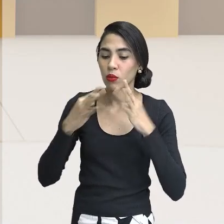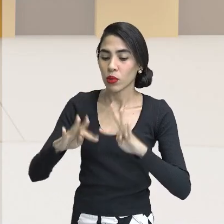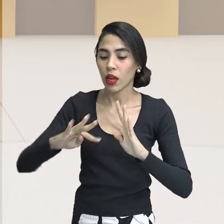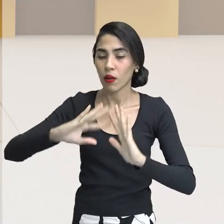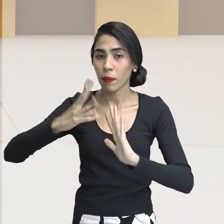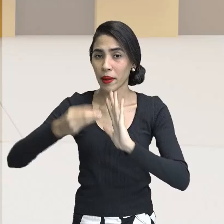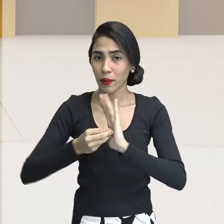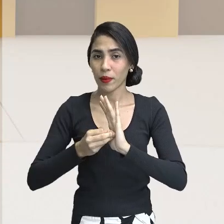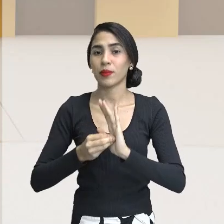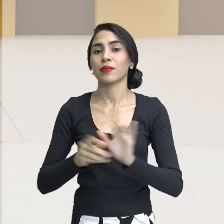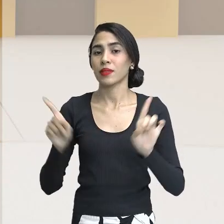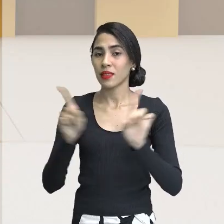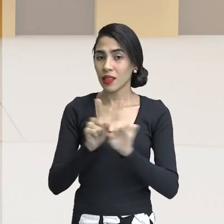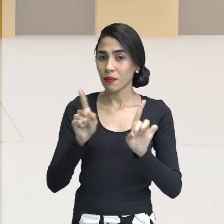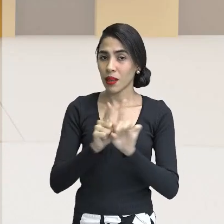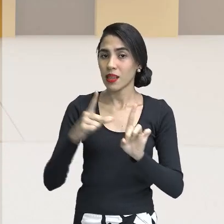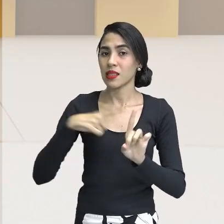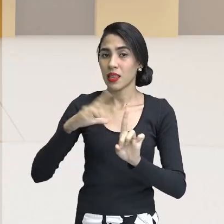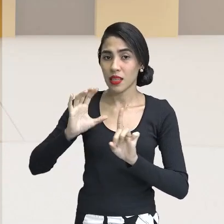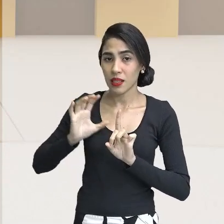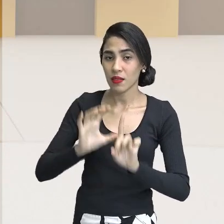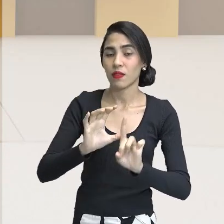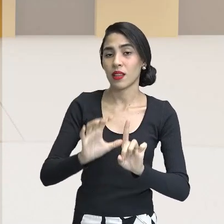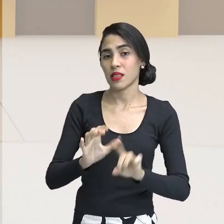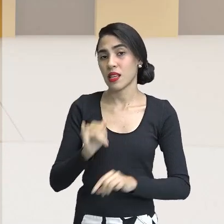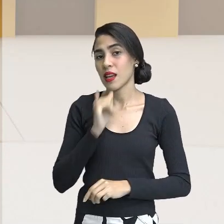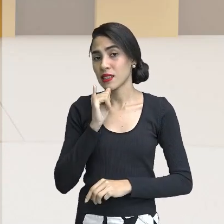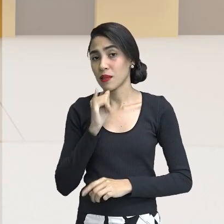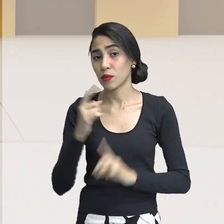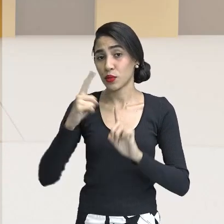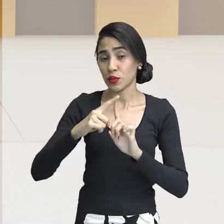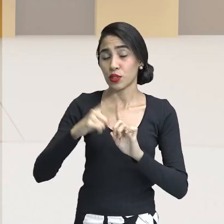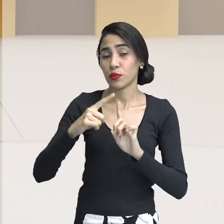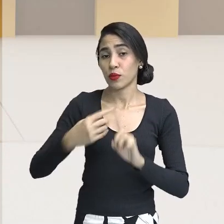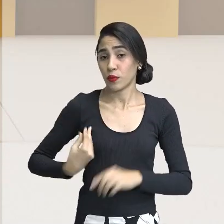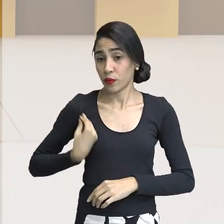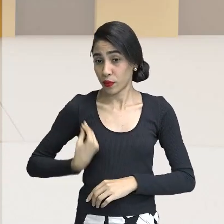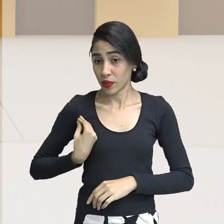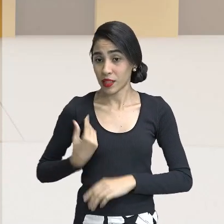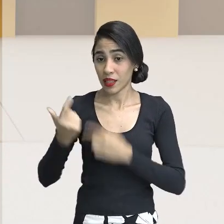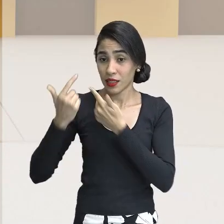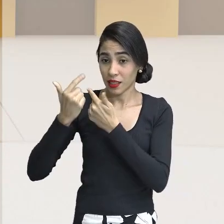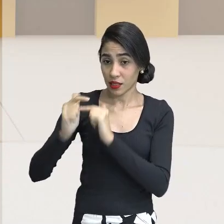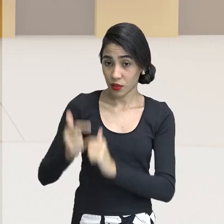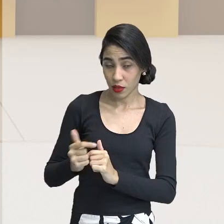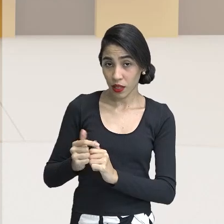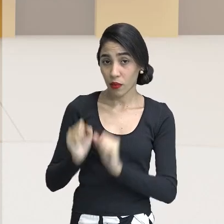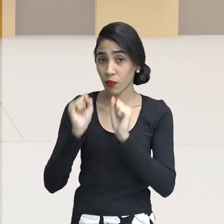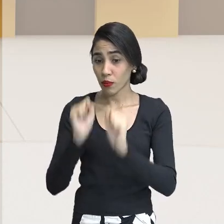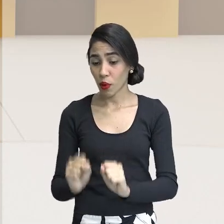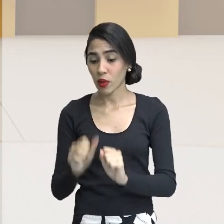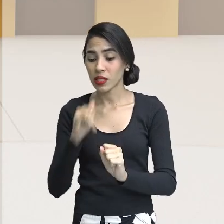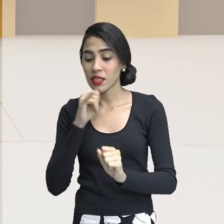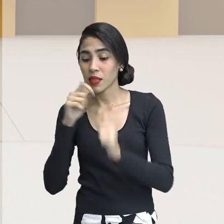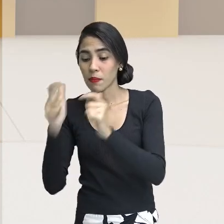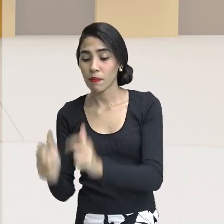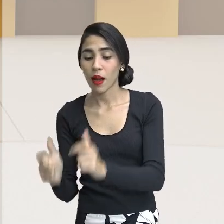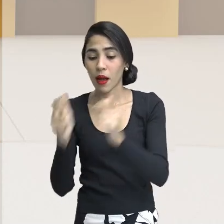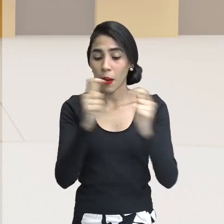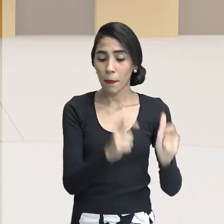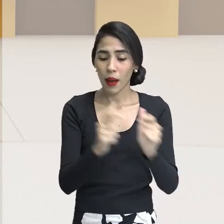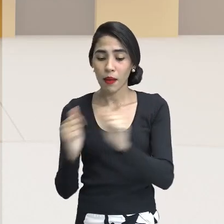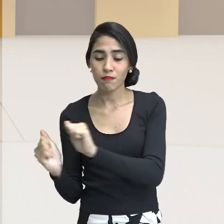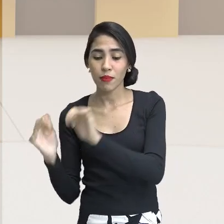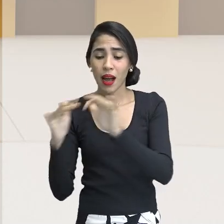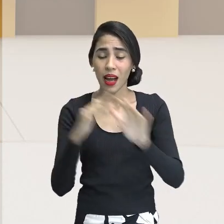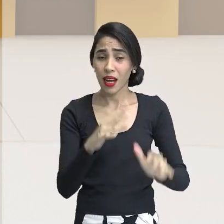gente, ela acaba ameaçando, né, o modo de vida ali tradicional, que pode levar ao deslocamento dessas pessoas de